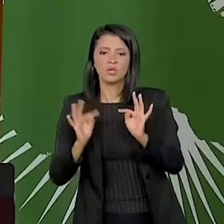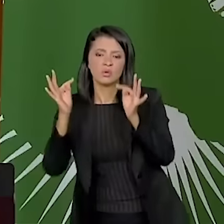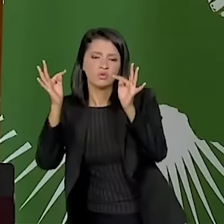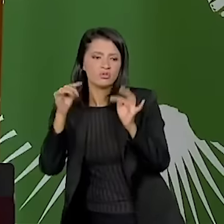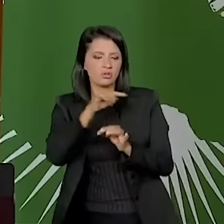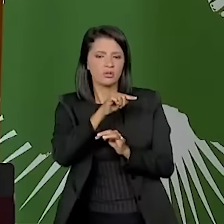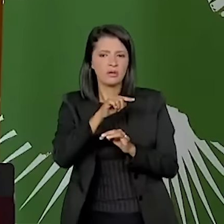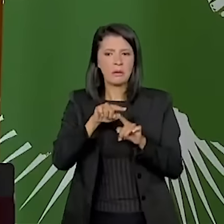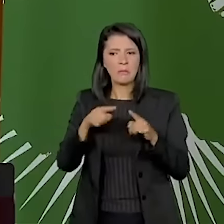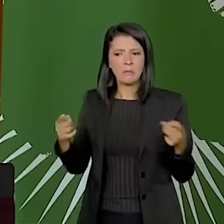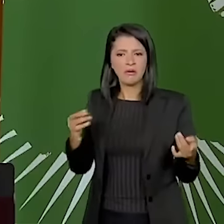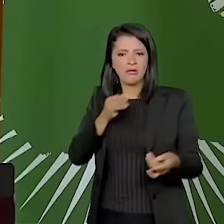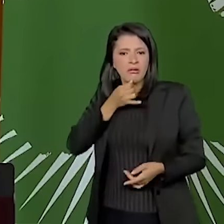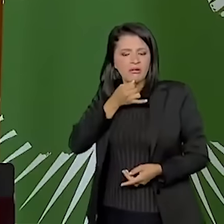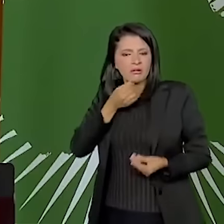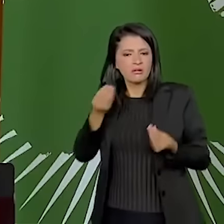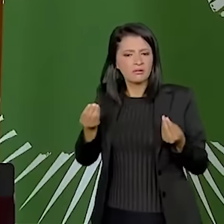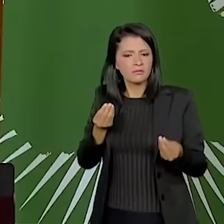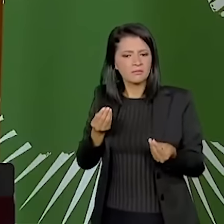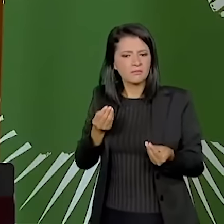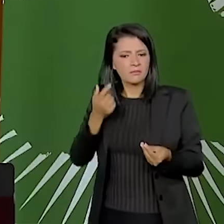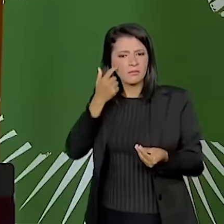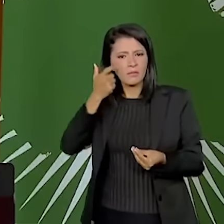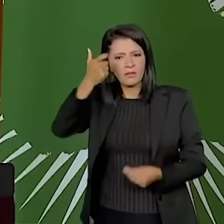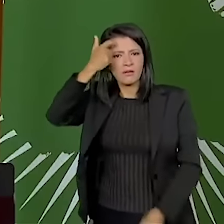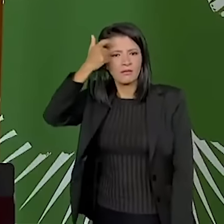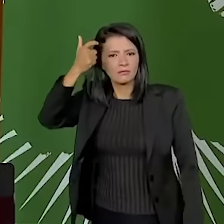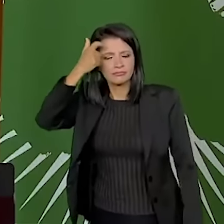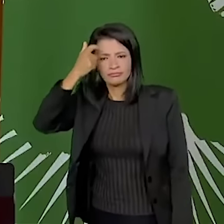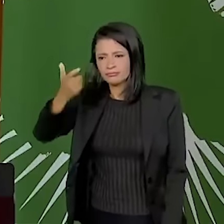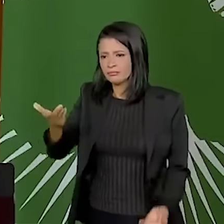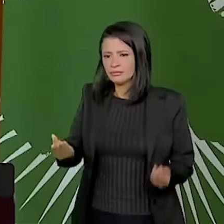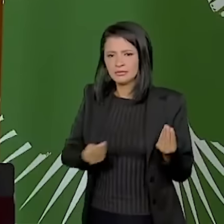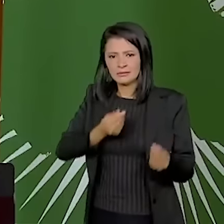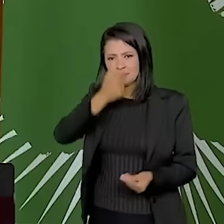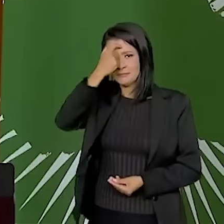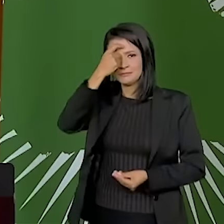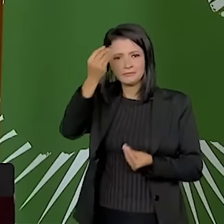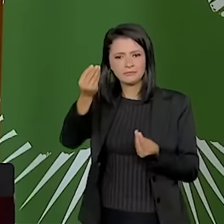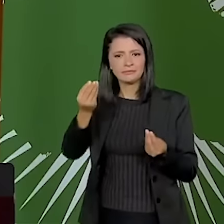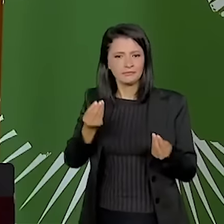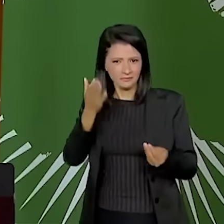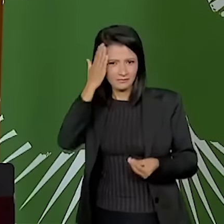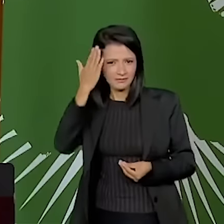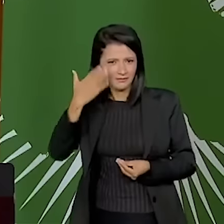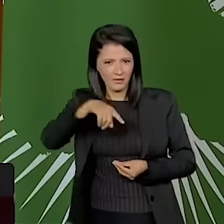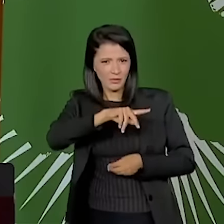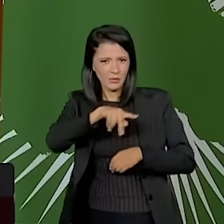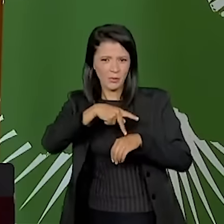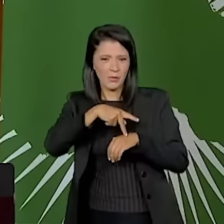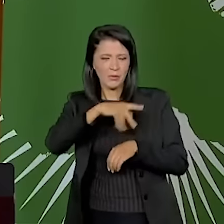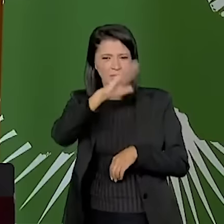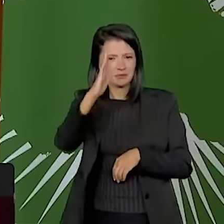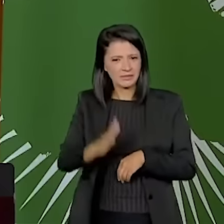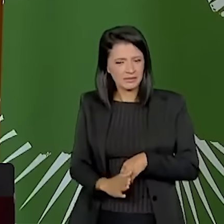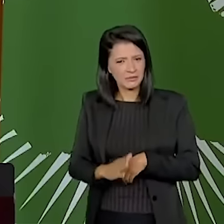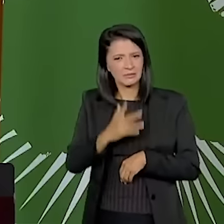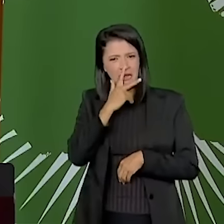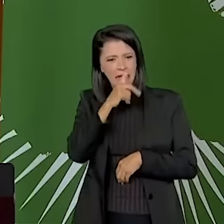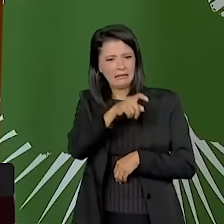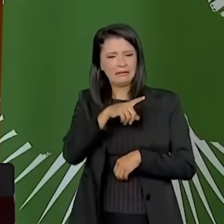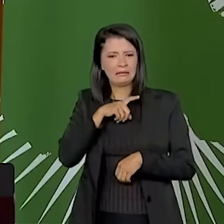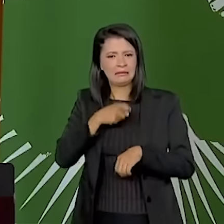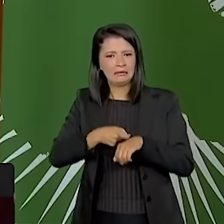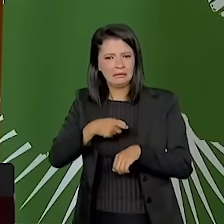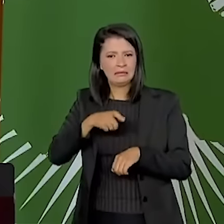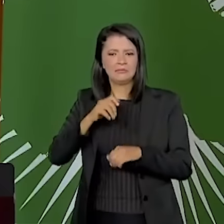Mas, lamentavelmente, a cabeça, sabe, do nosso país ainda é uma cabeça muito